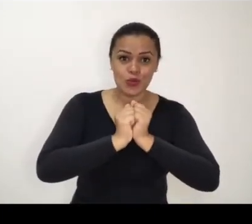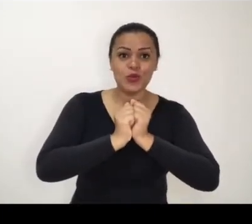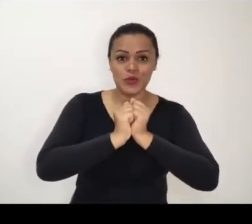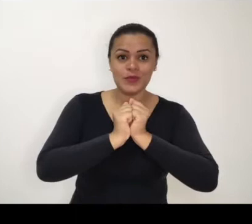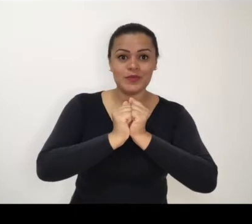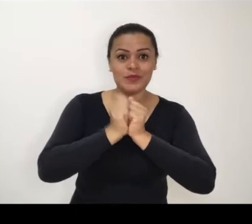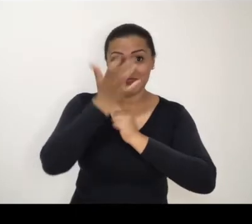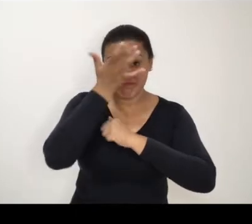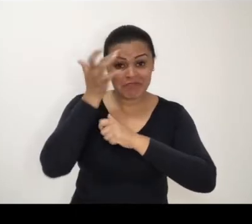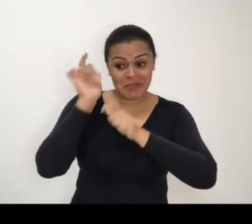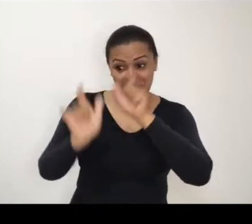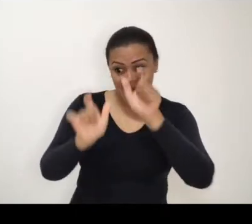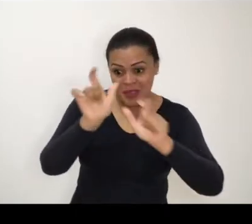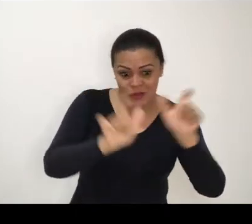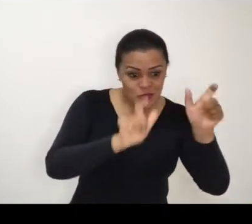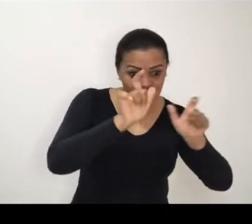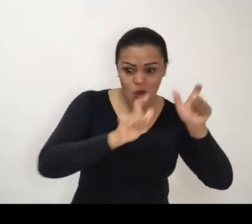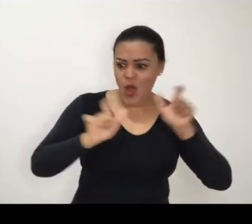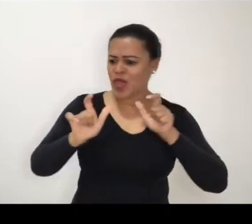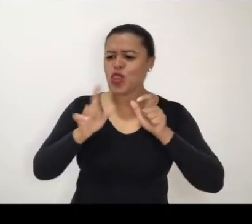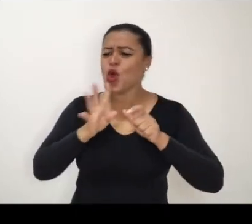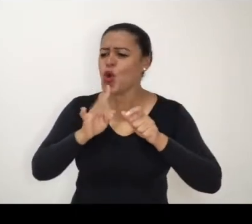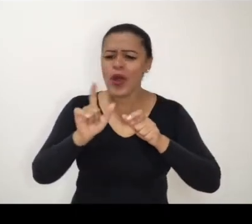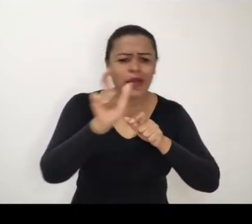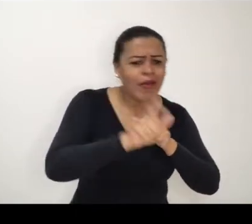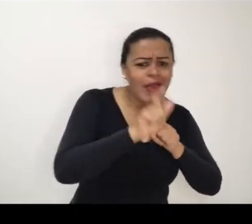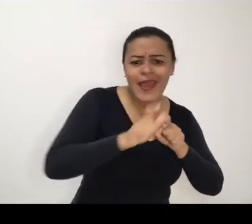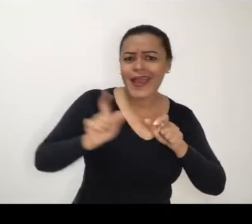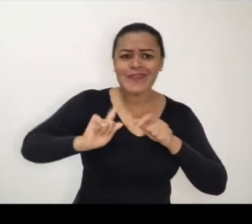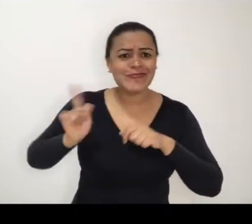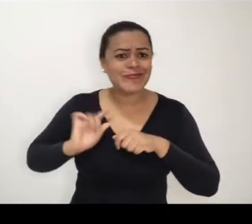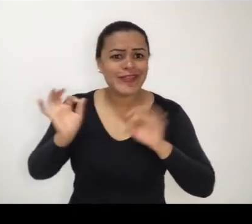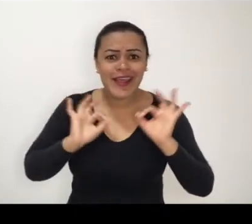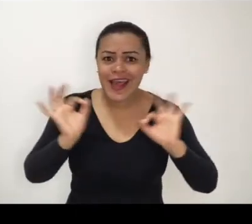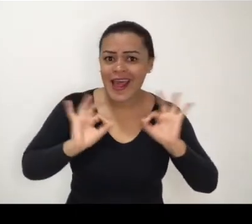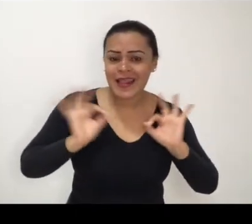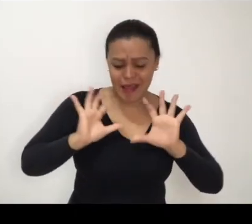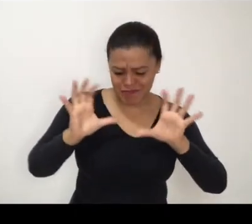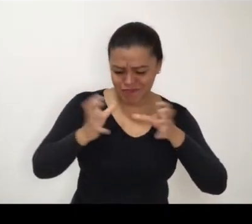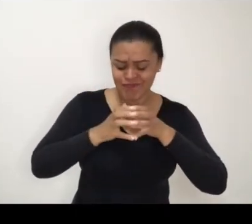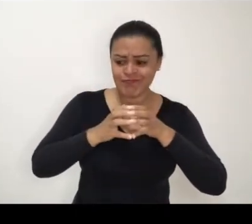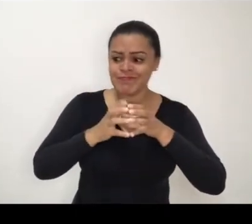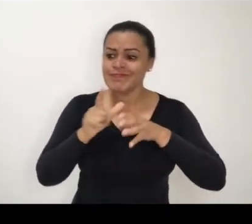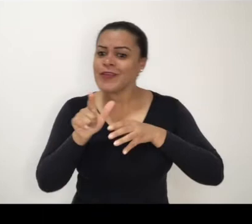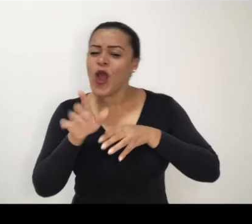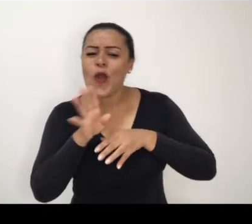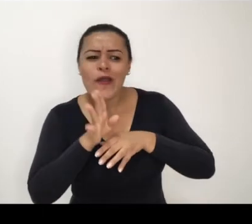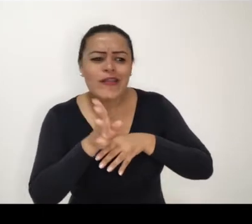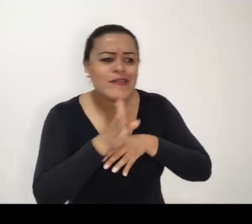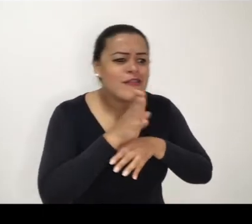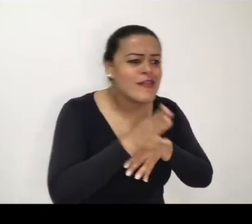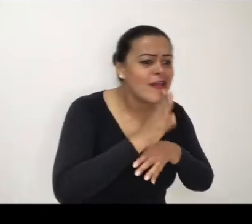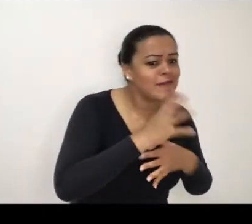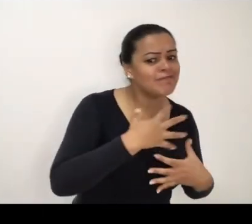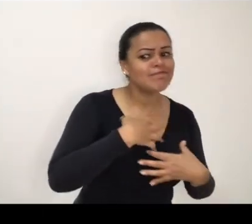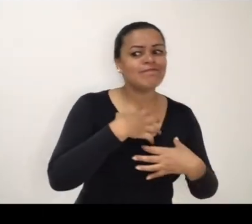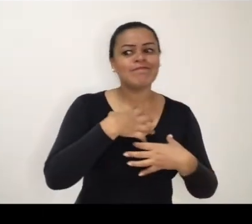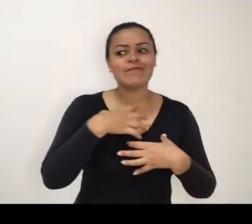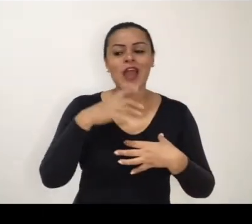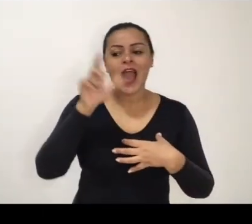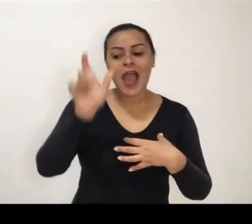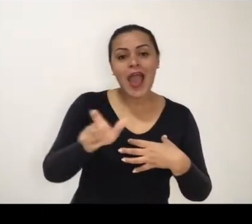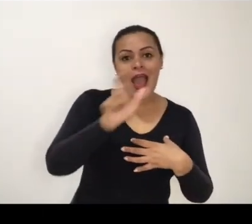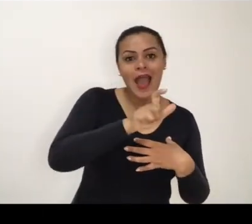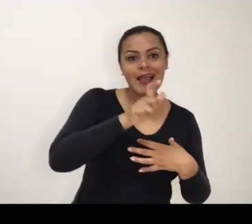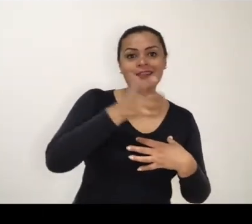lidar com esse desconhecido do outro, da outra, do quão surpresa que esse outro corpo